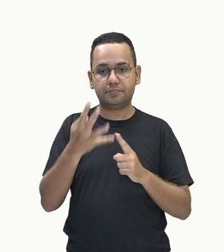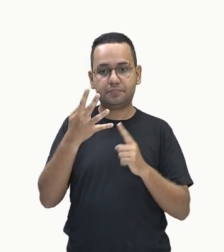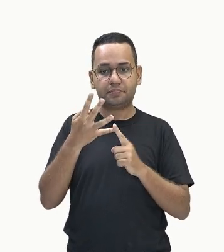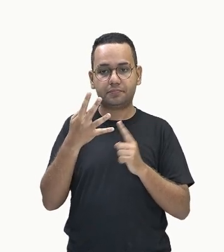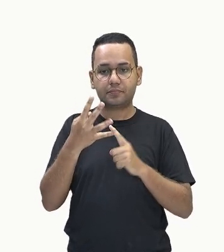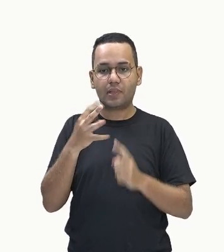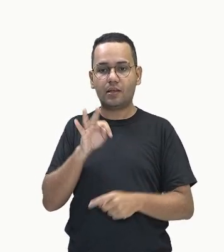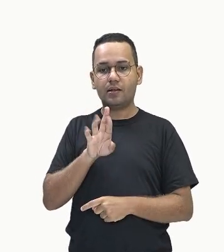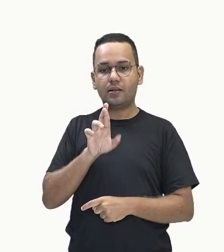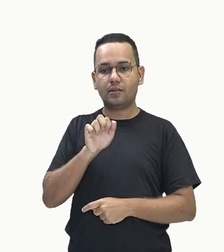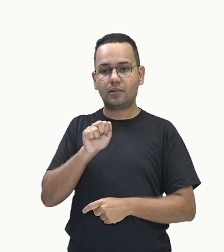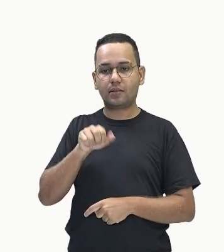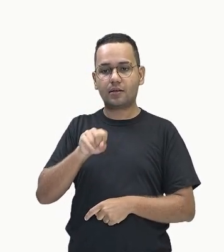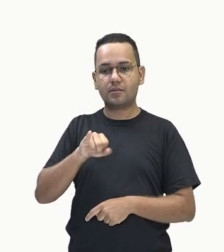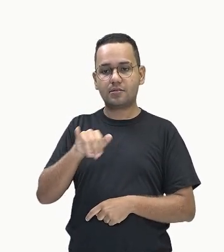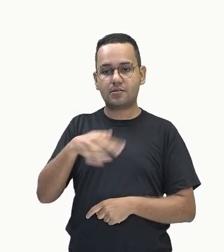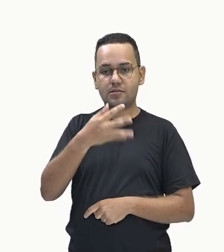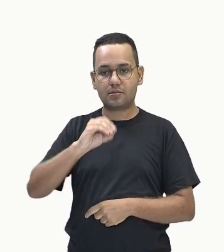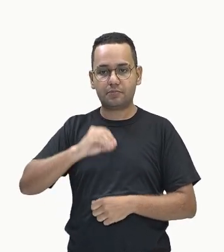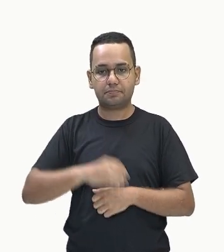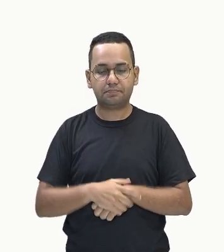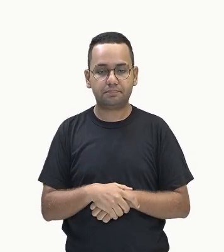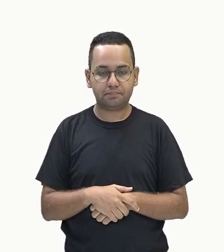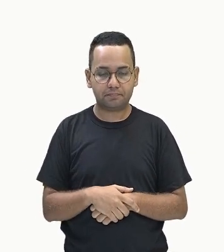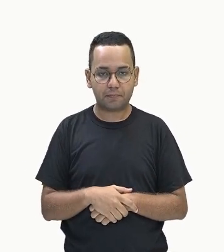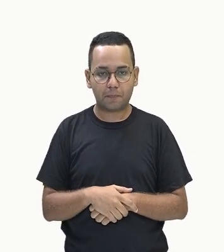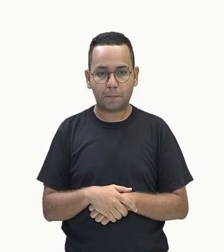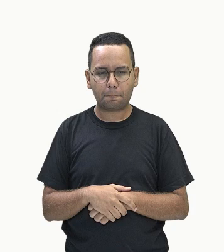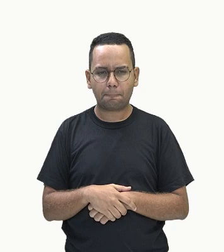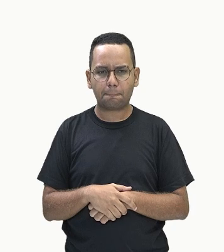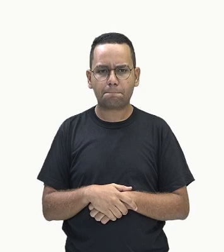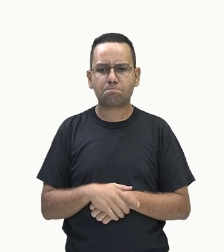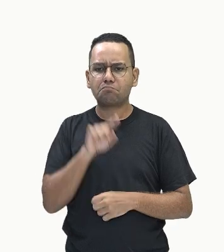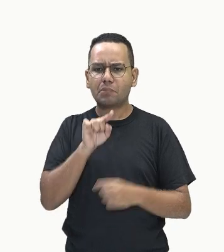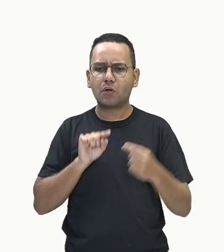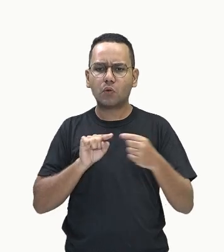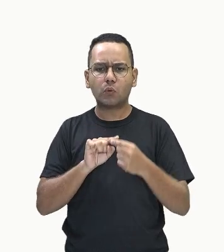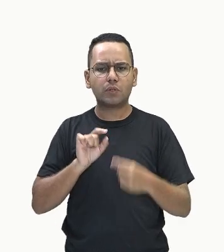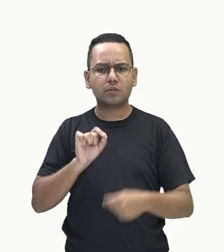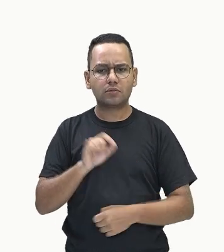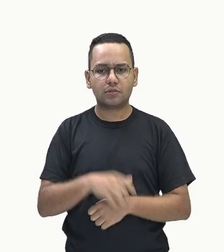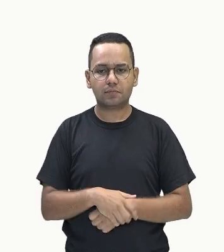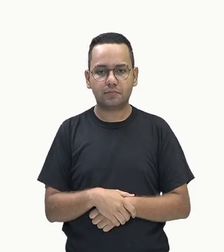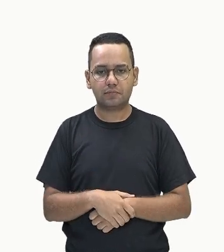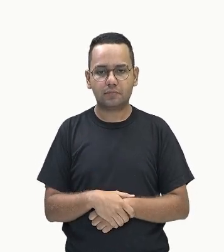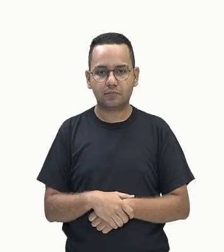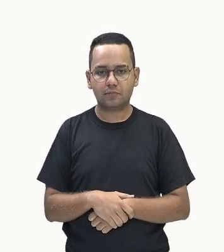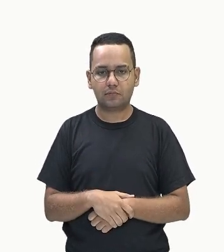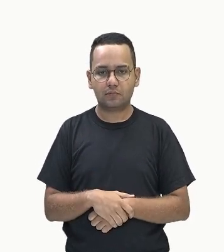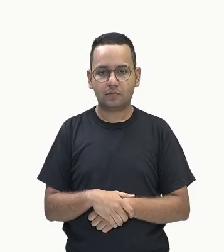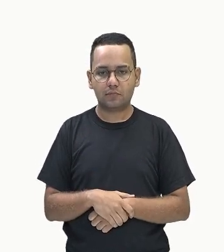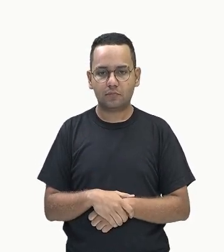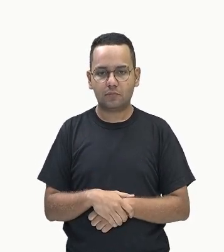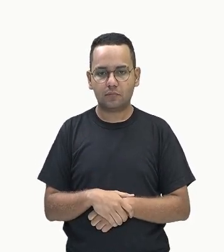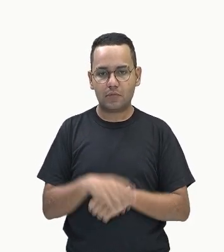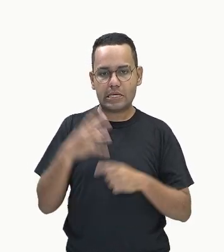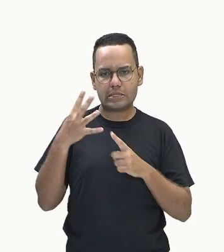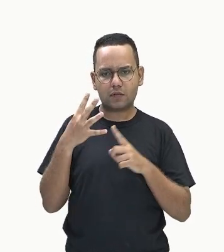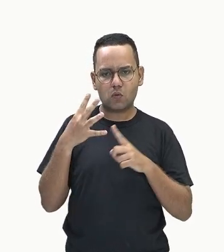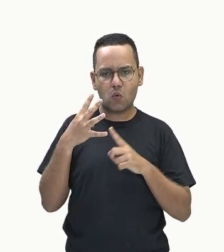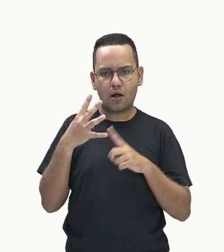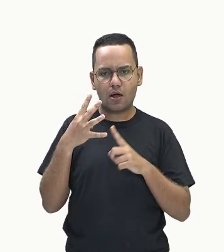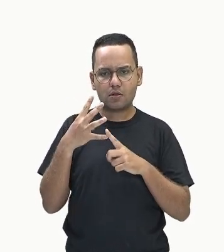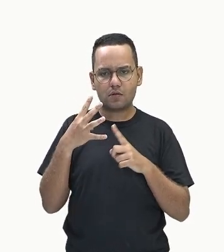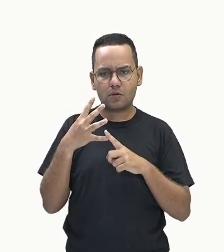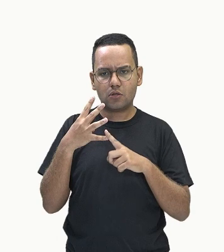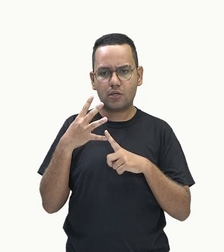de transição. Bom, ele pode ser classificado também dessa forma, porque o epitélio de transição ele não vai